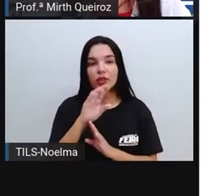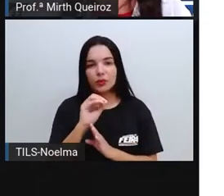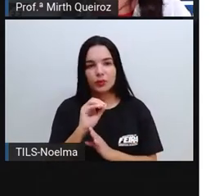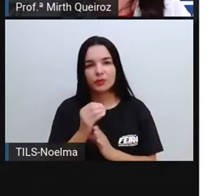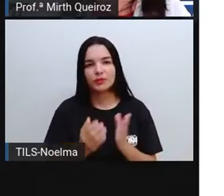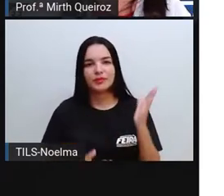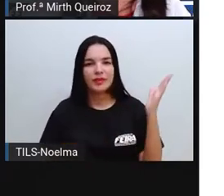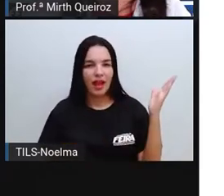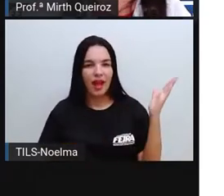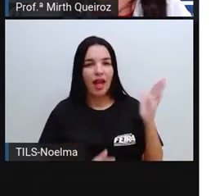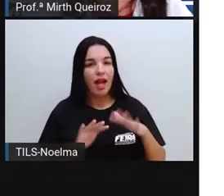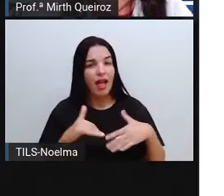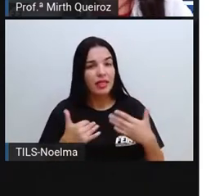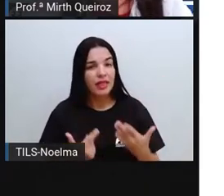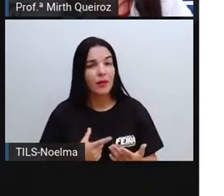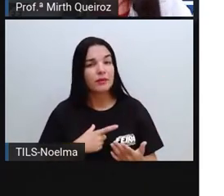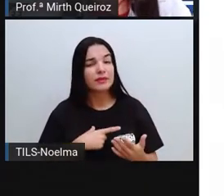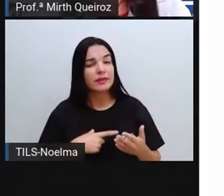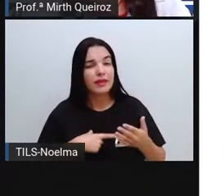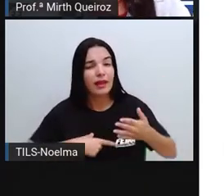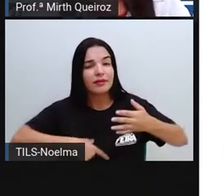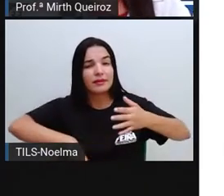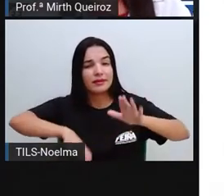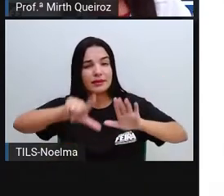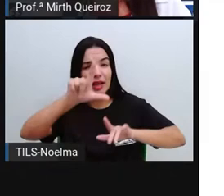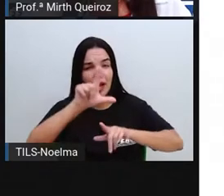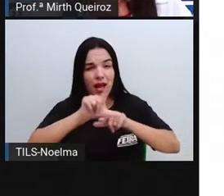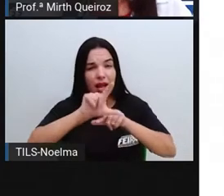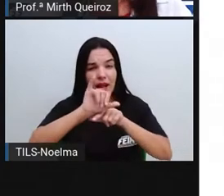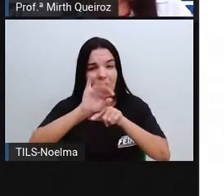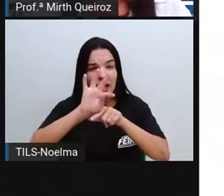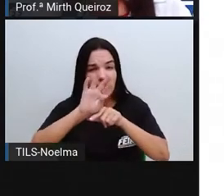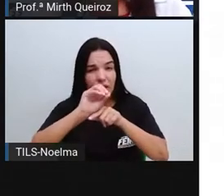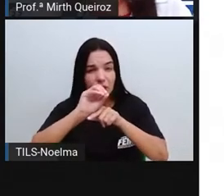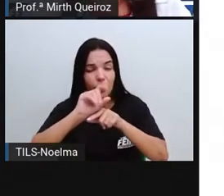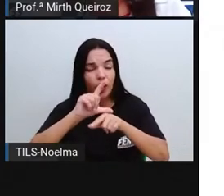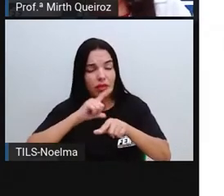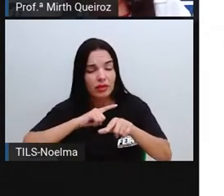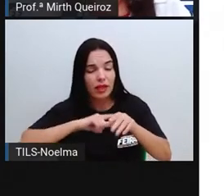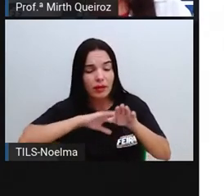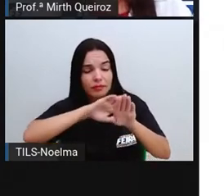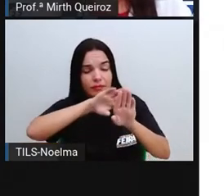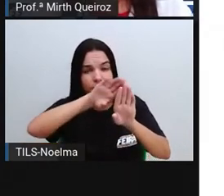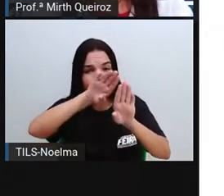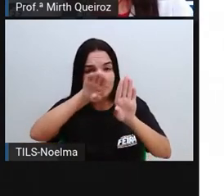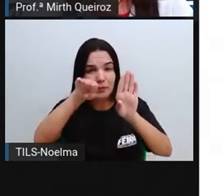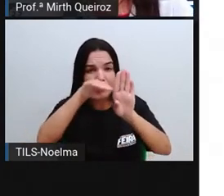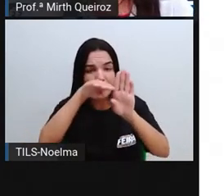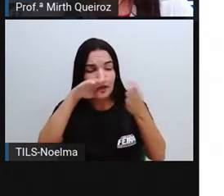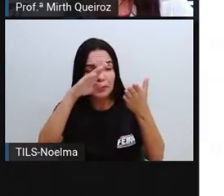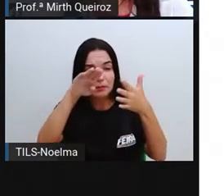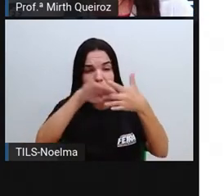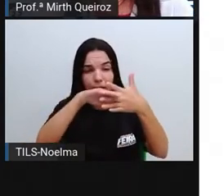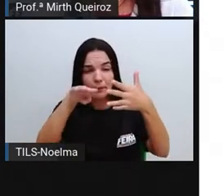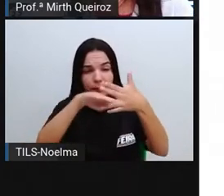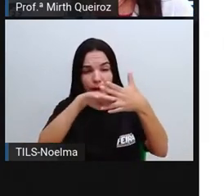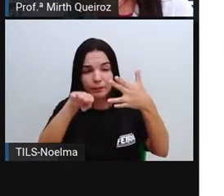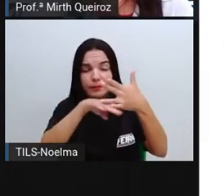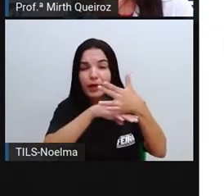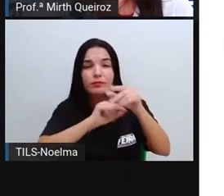aí, esse litro, ele possui submúltiplos e múltiplos. O que significa isso, Pró? Quando a gente fala